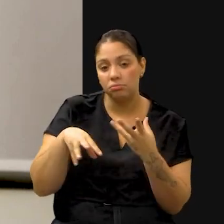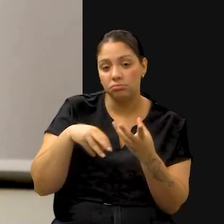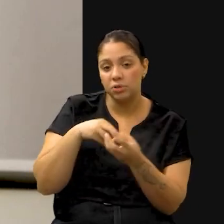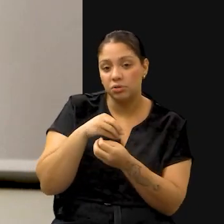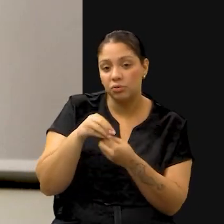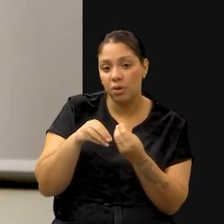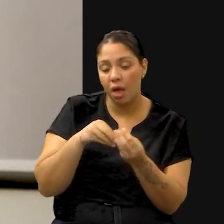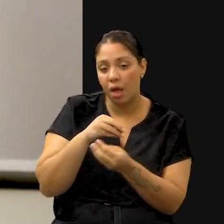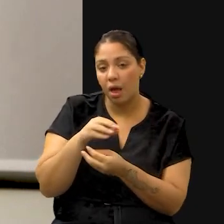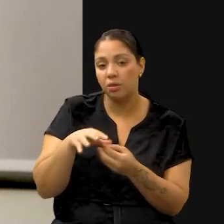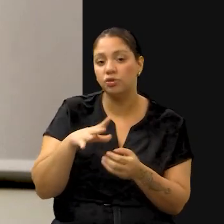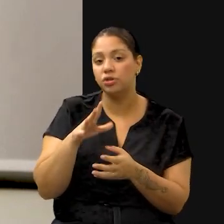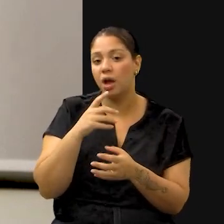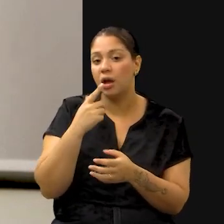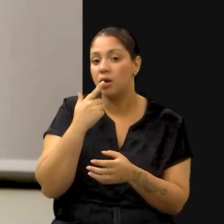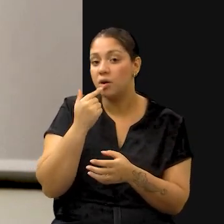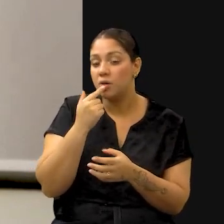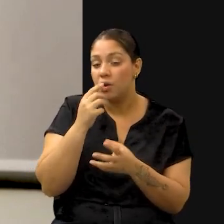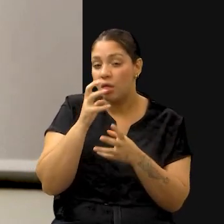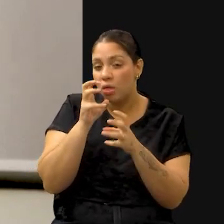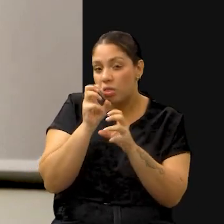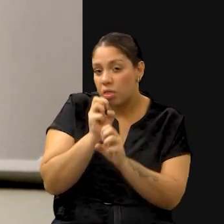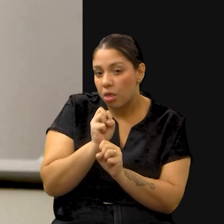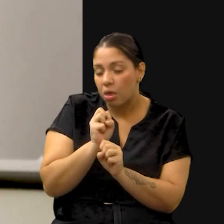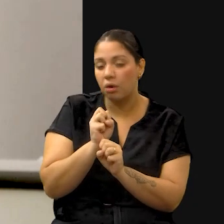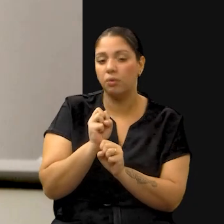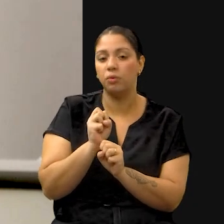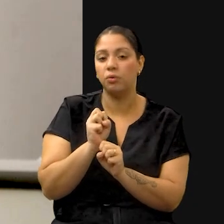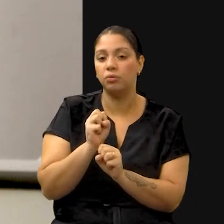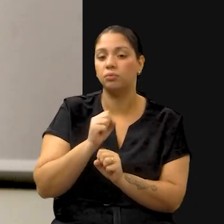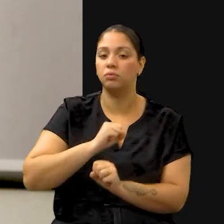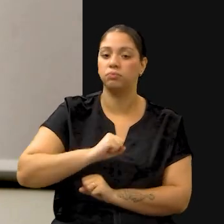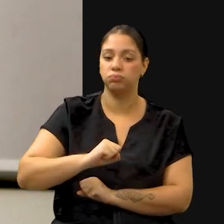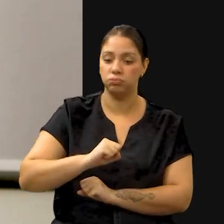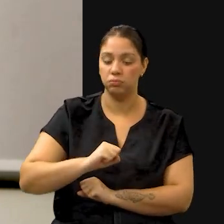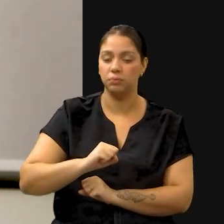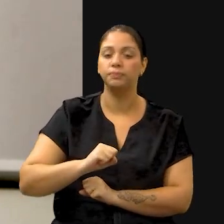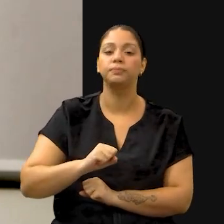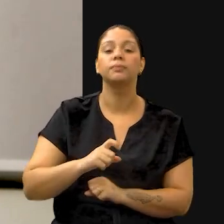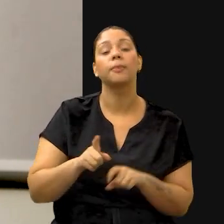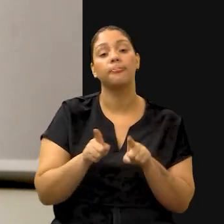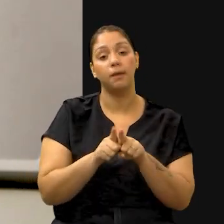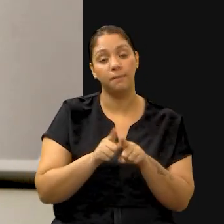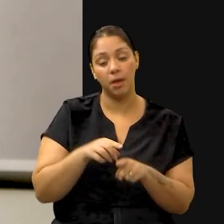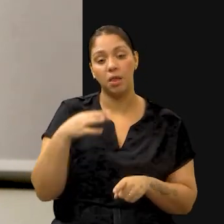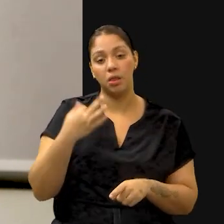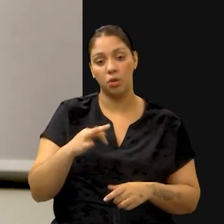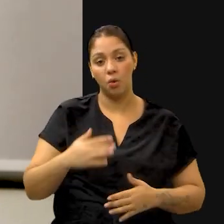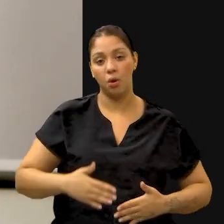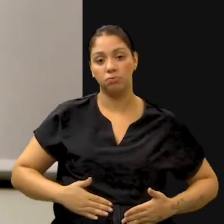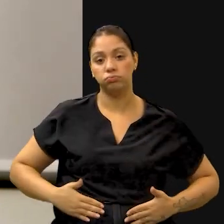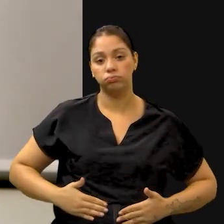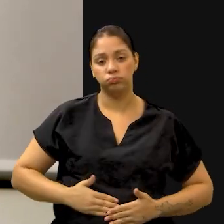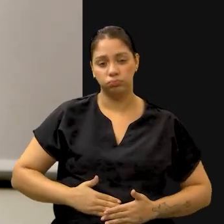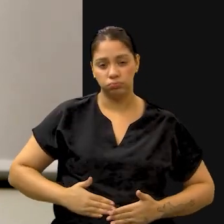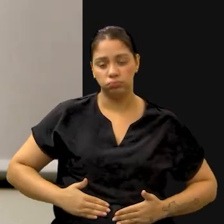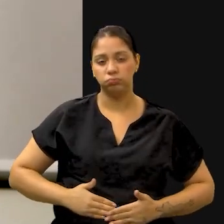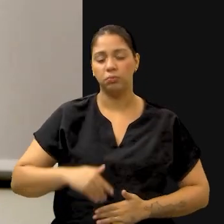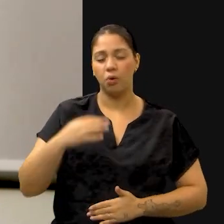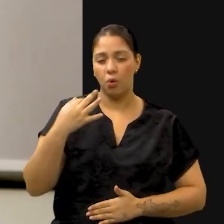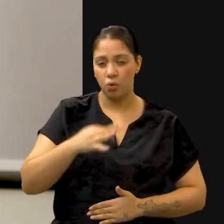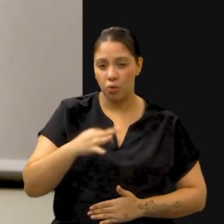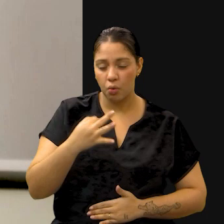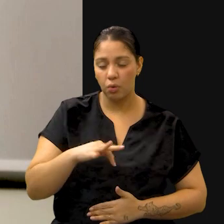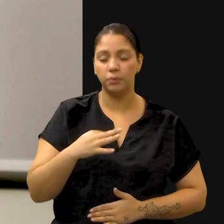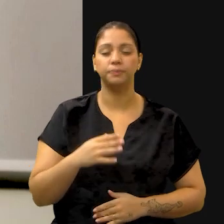que está misturado às fezes, um sangue mais escurecido. Pode acontecer também dor abdominais, né,